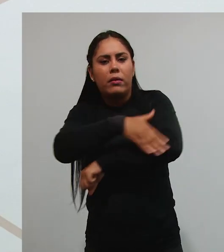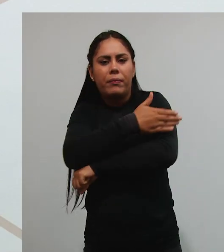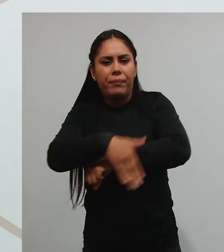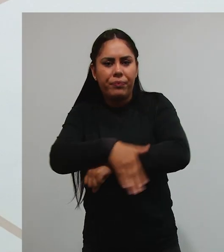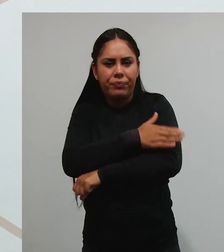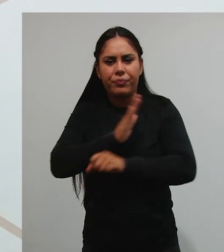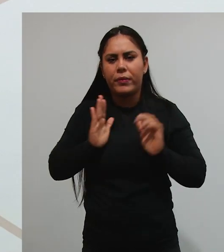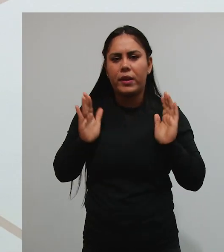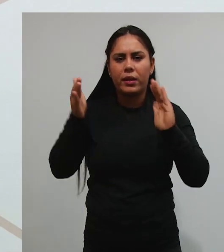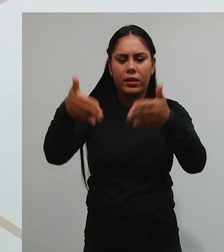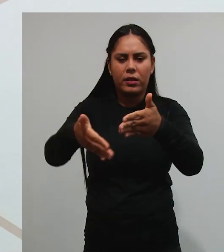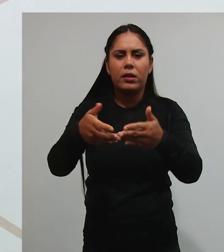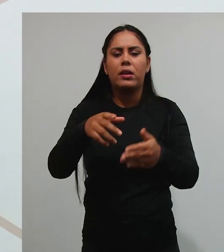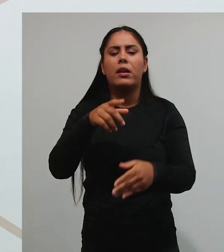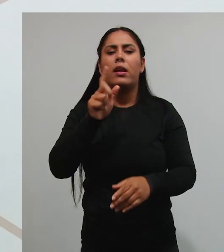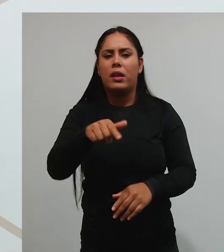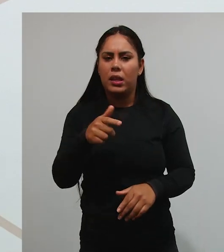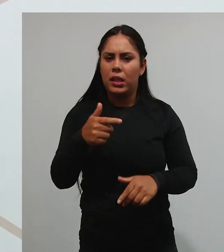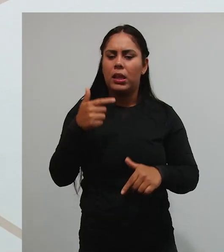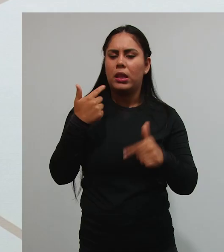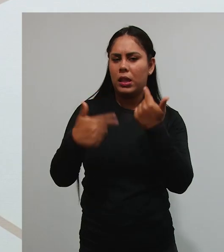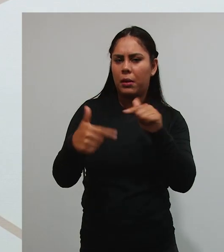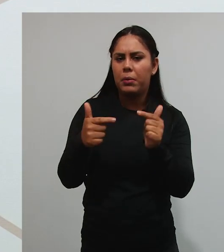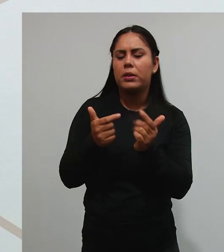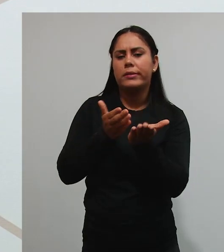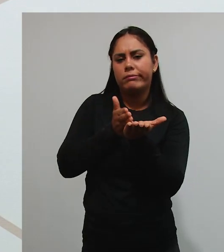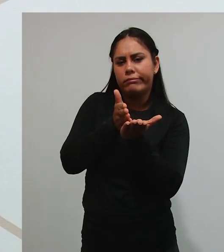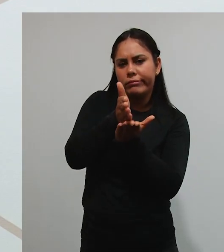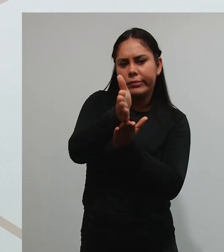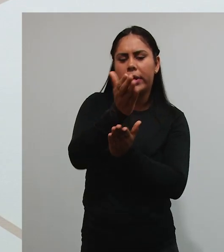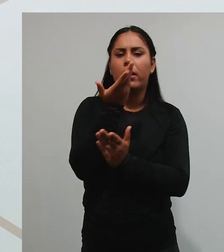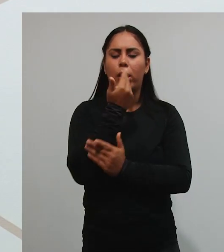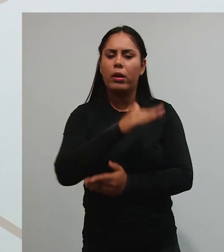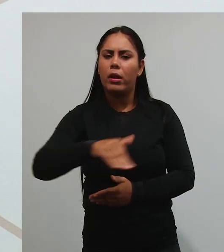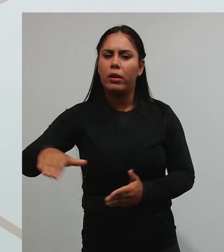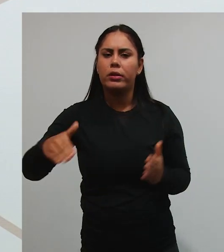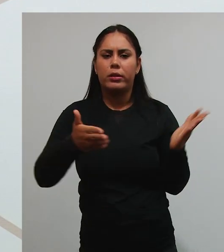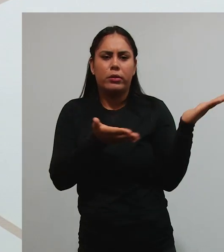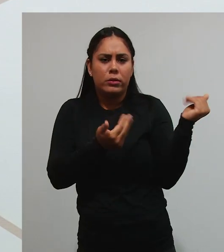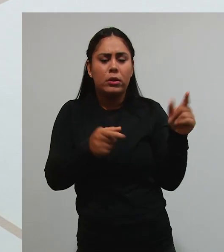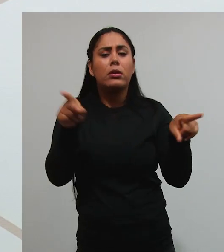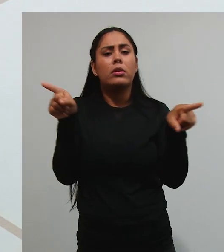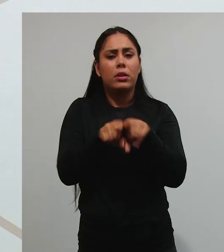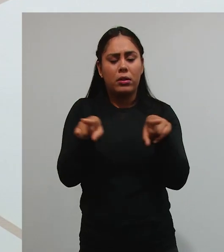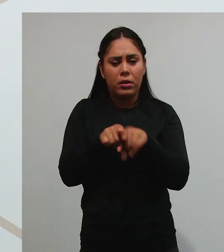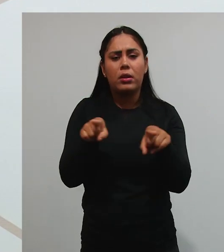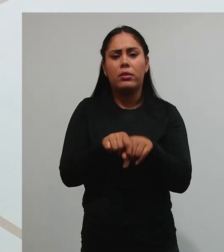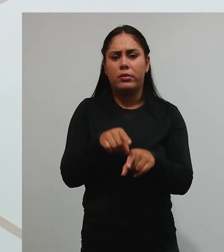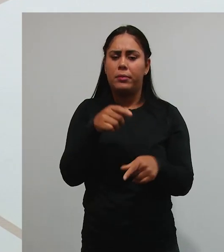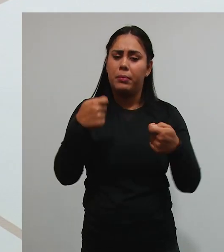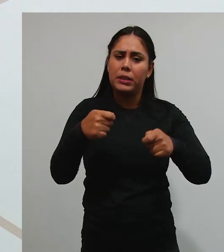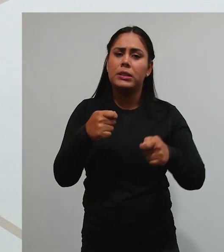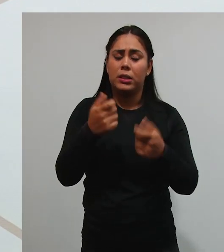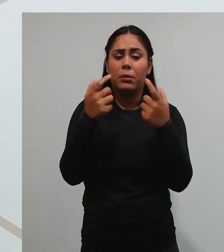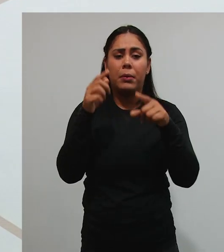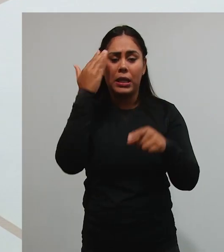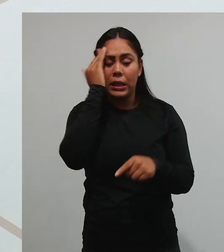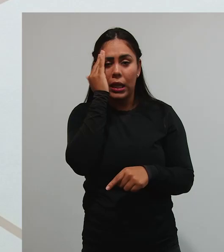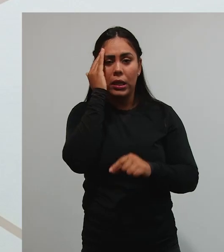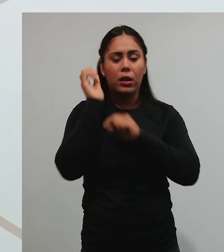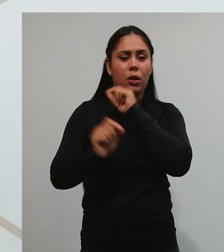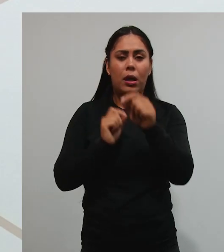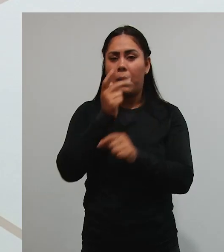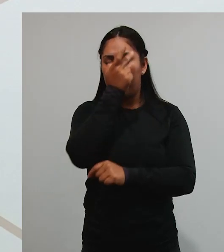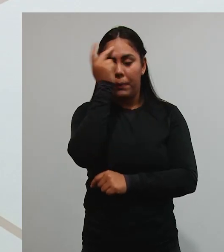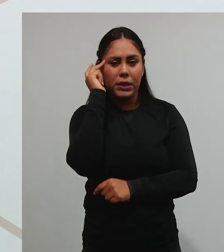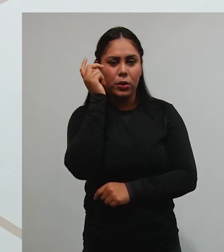situação de rua, especialmente o seu trabalho vem assim na linha da criança e do adolescente, mas a gente também tem que considerar